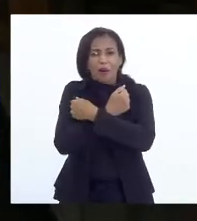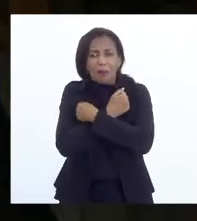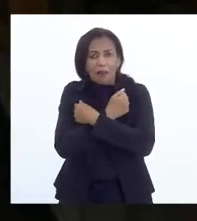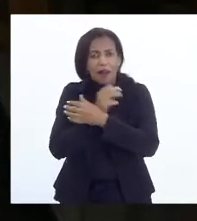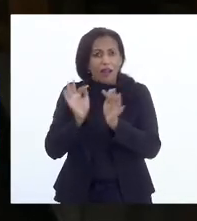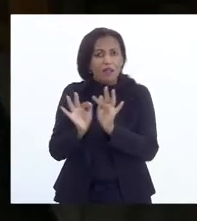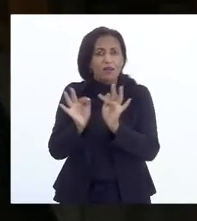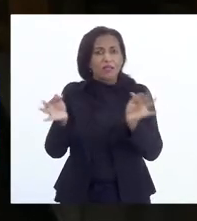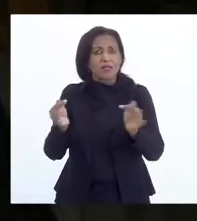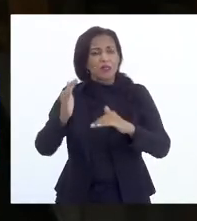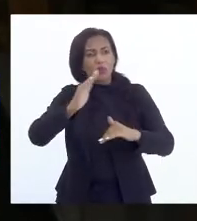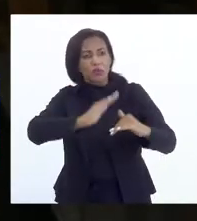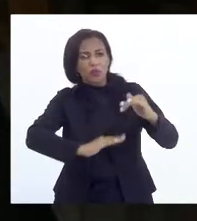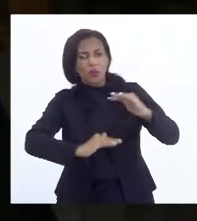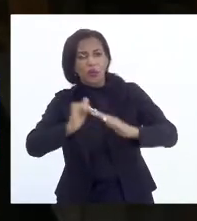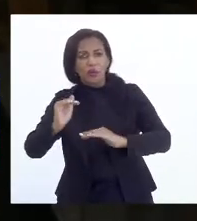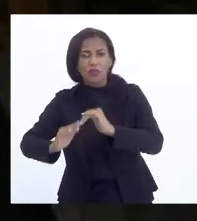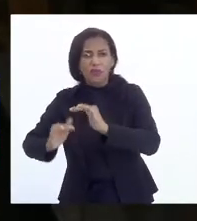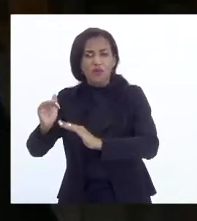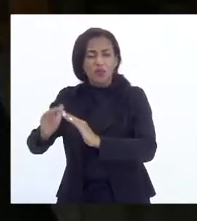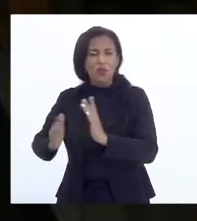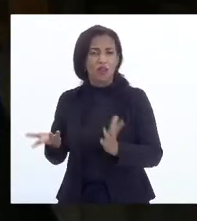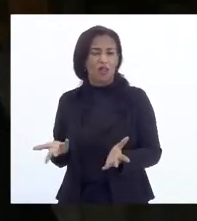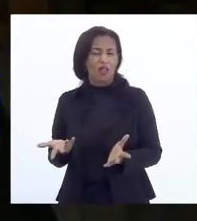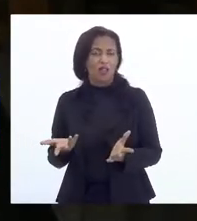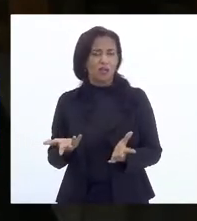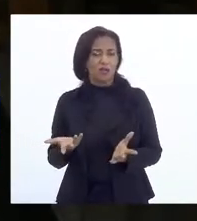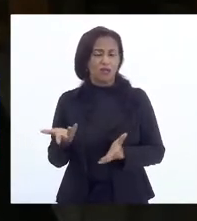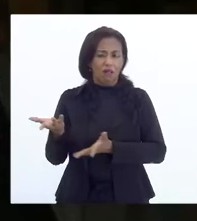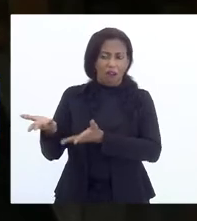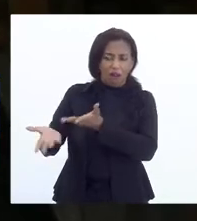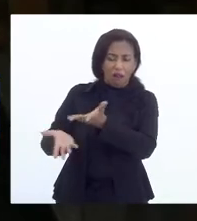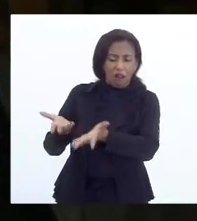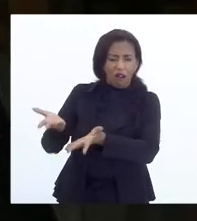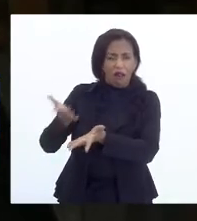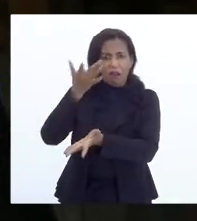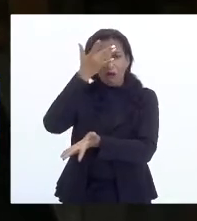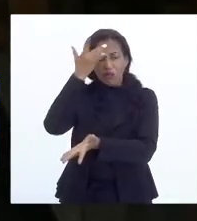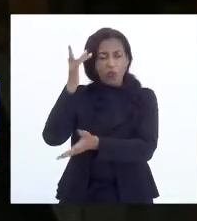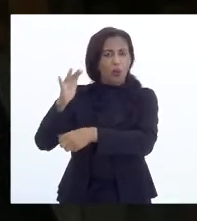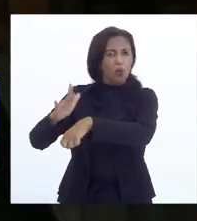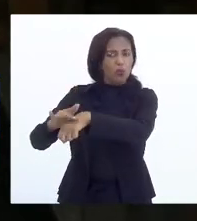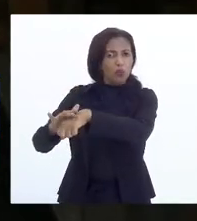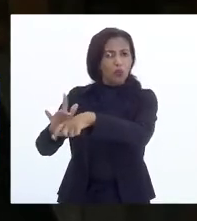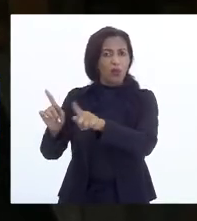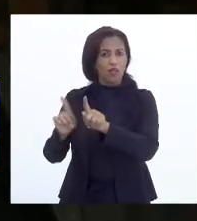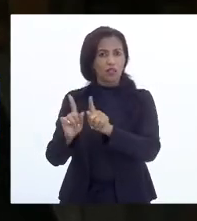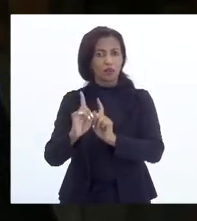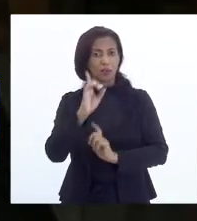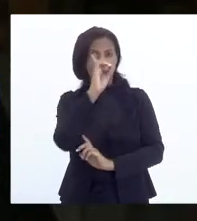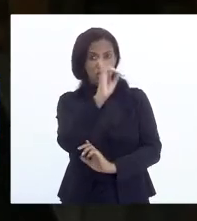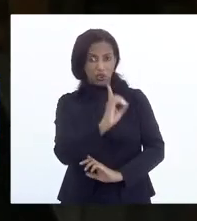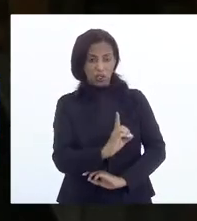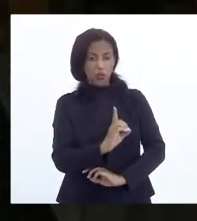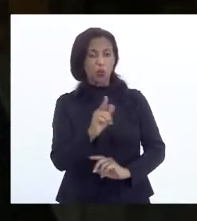simbólico nos profissionais, um abraço simbólico nos pacientes, um abraço simbólico na direção da